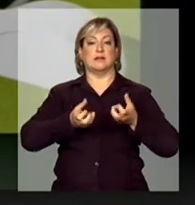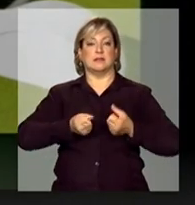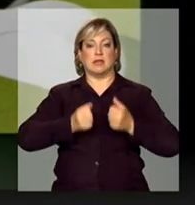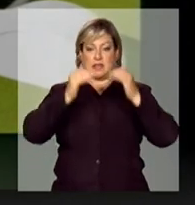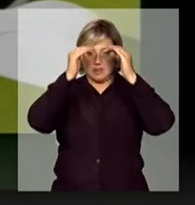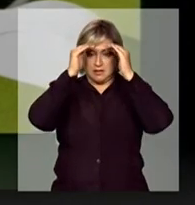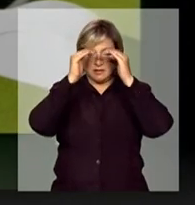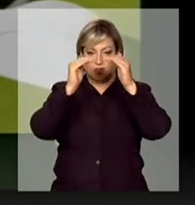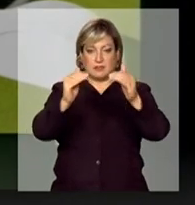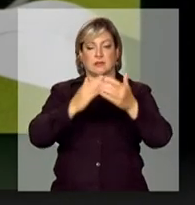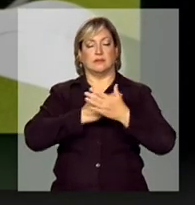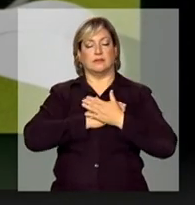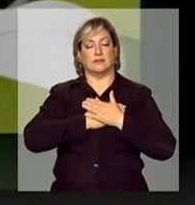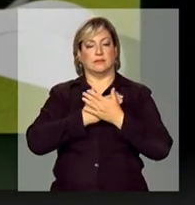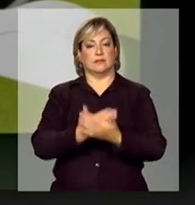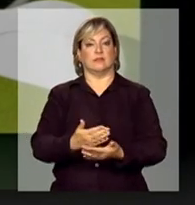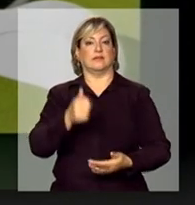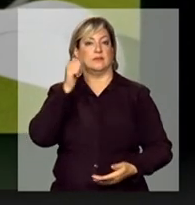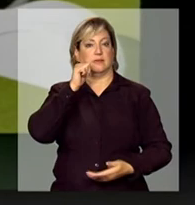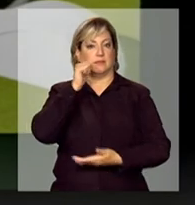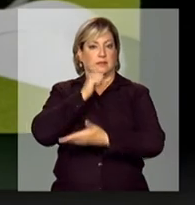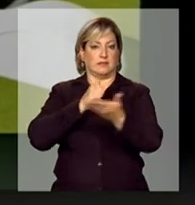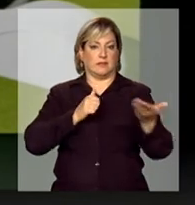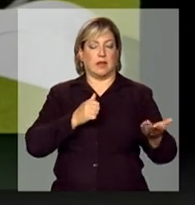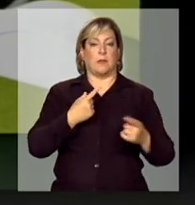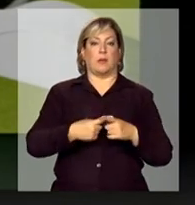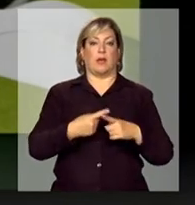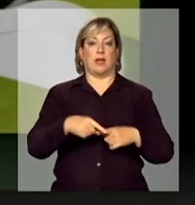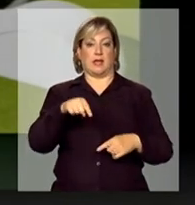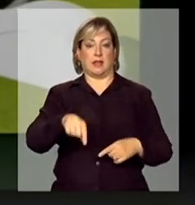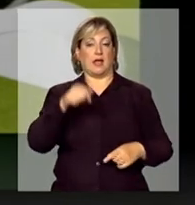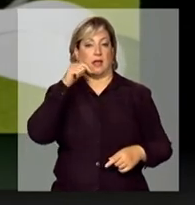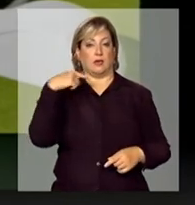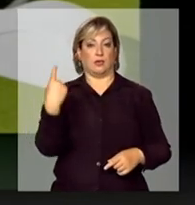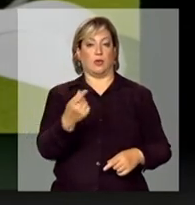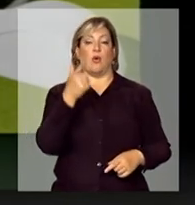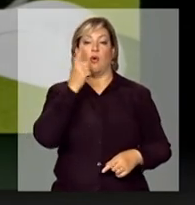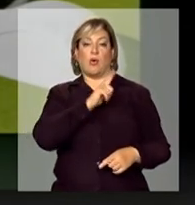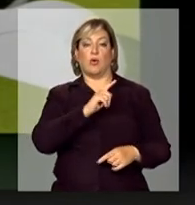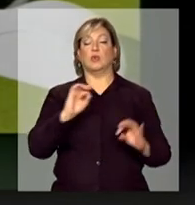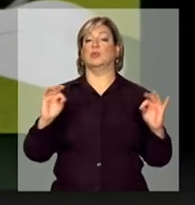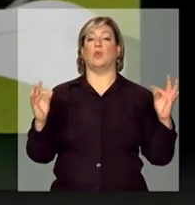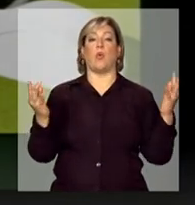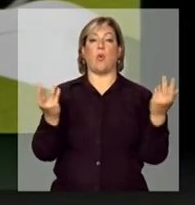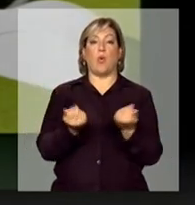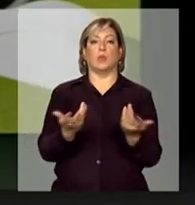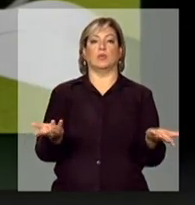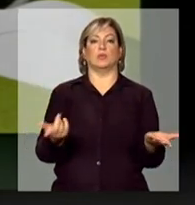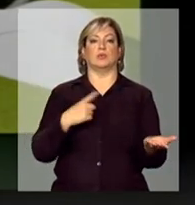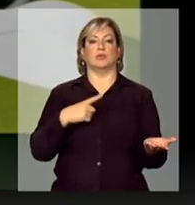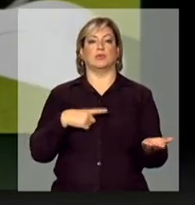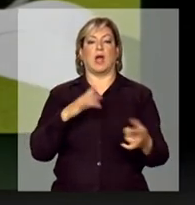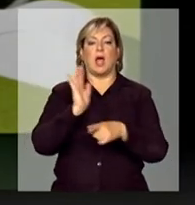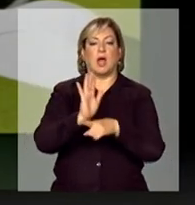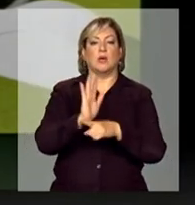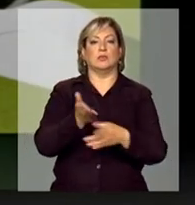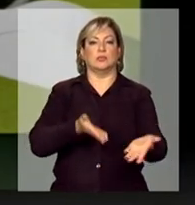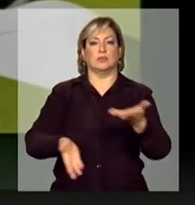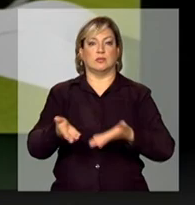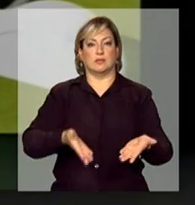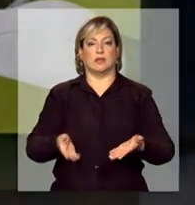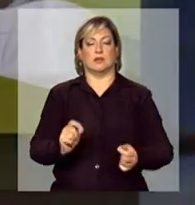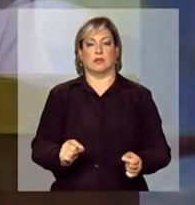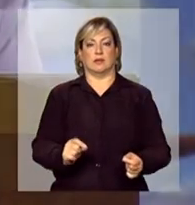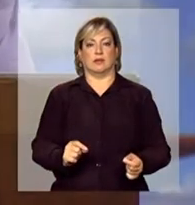respeitoso e humanizado por meio dela a mulher acessa todos os serviços ao